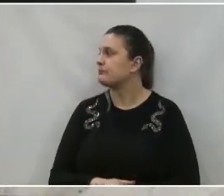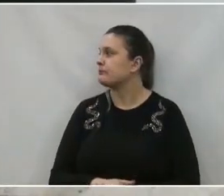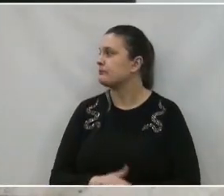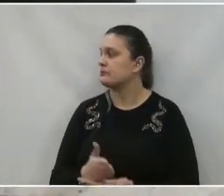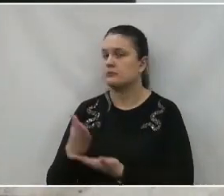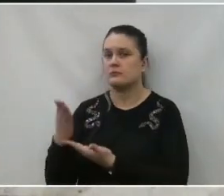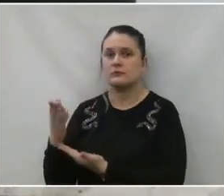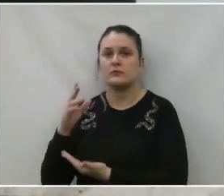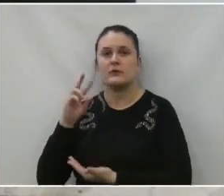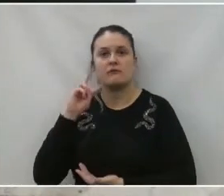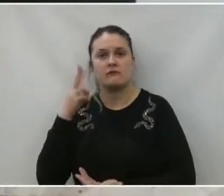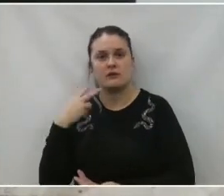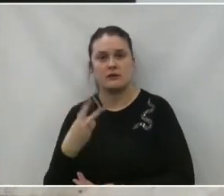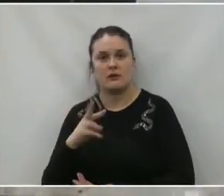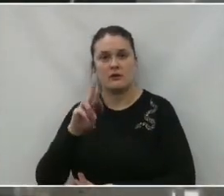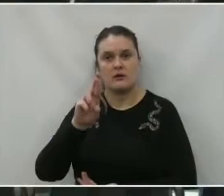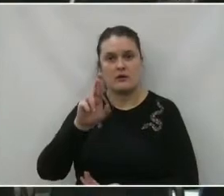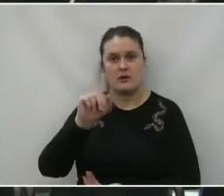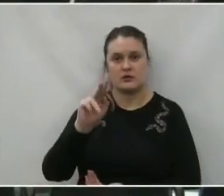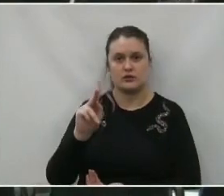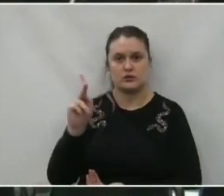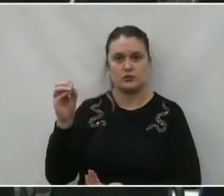palavra, vereador Rático.